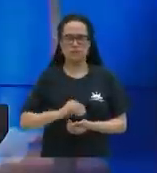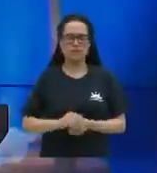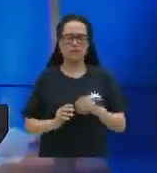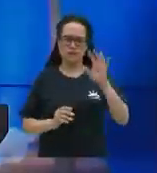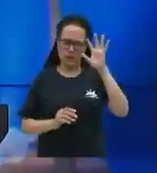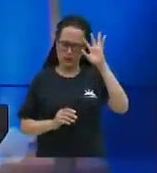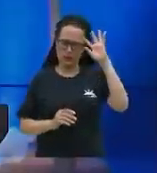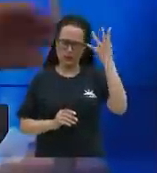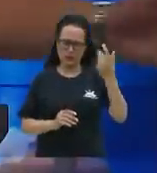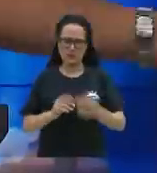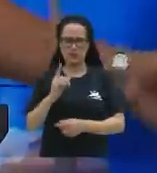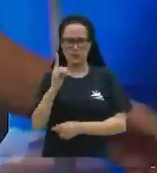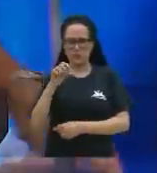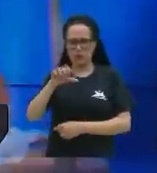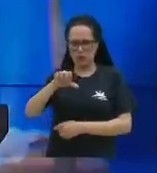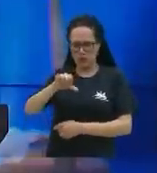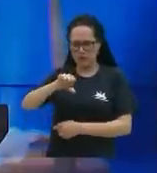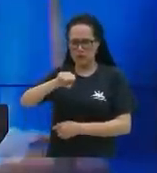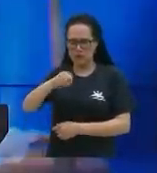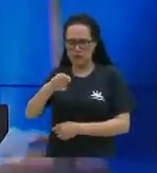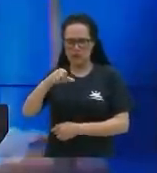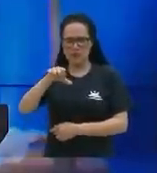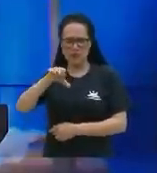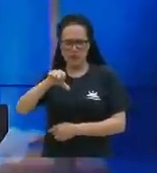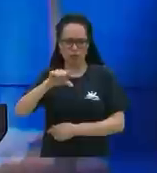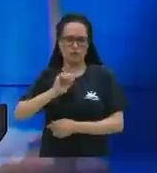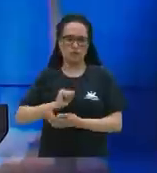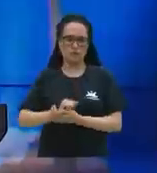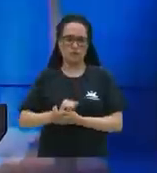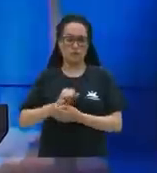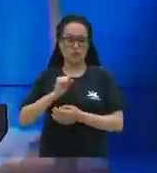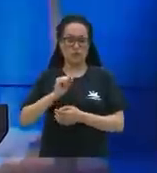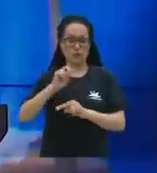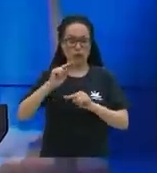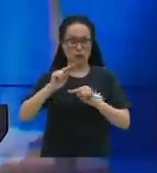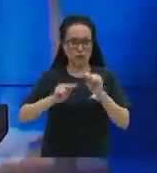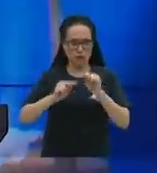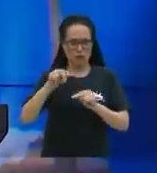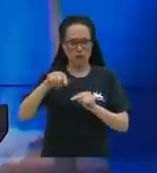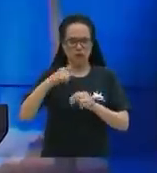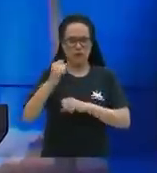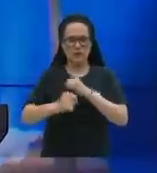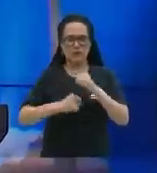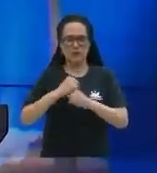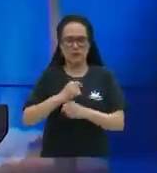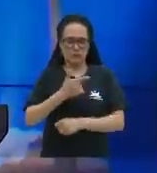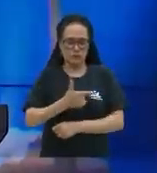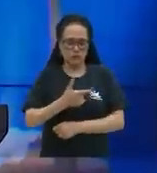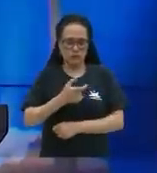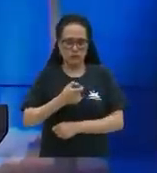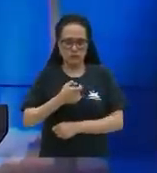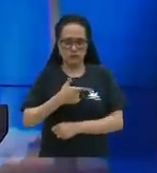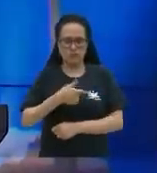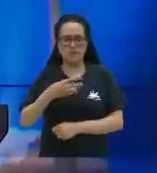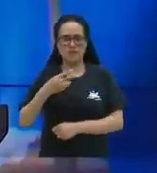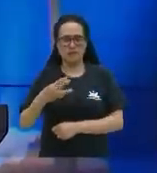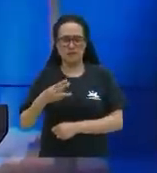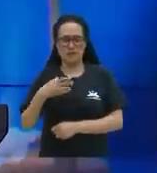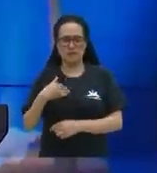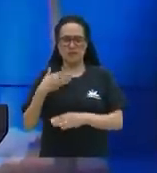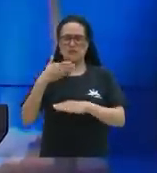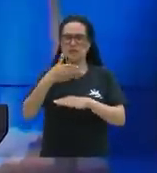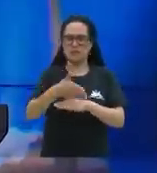Aconteceu em 1989, em junho deste ano de 2023, eu tive a oportunidade de ir na mesma